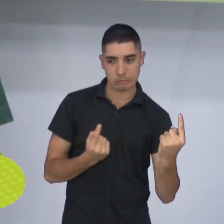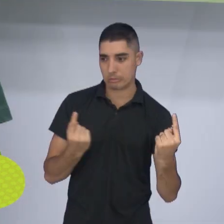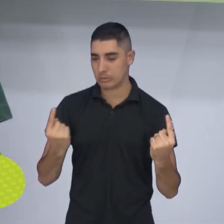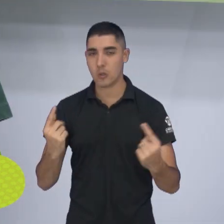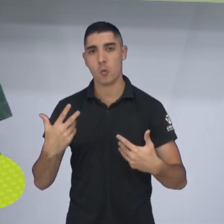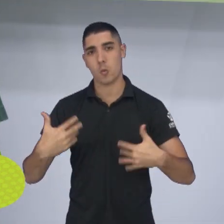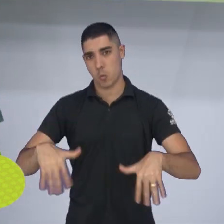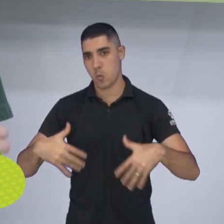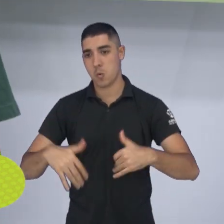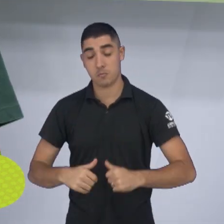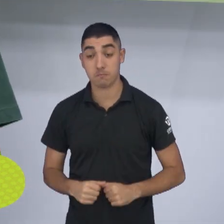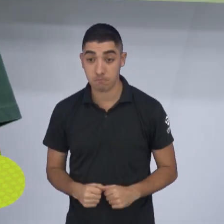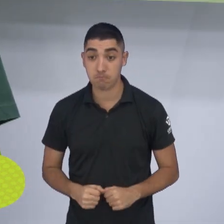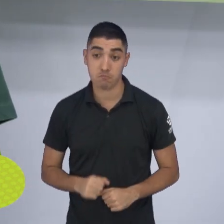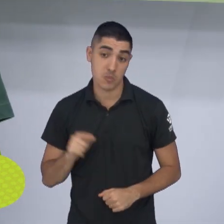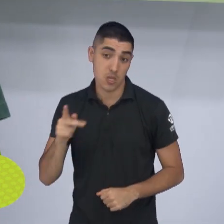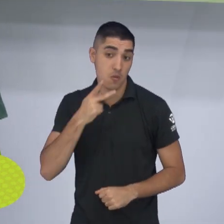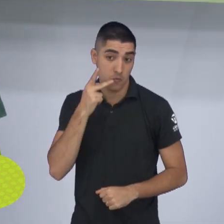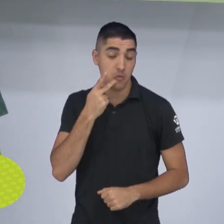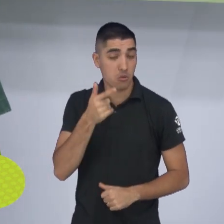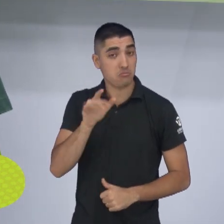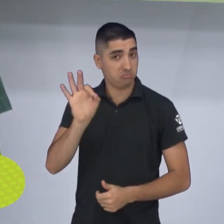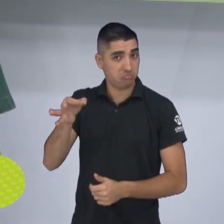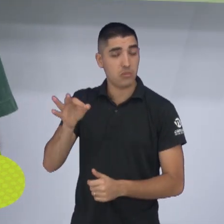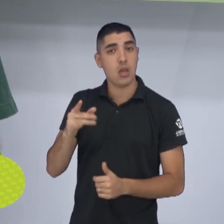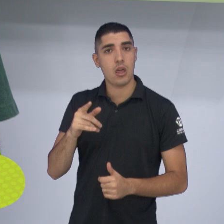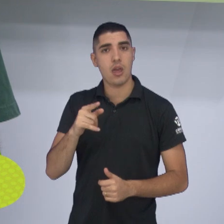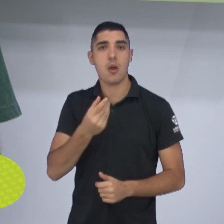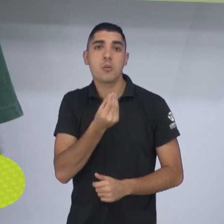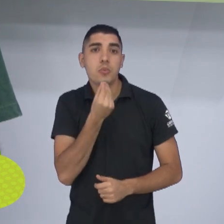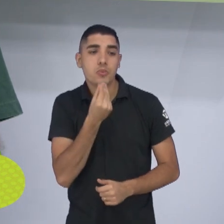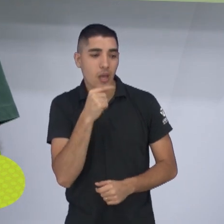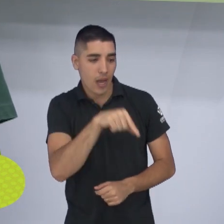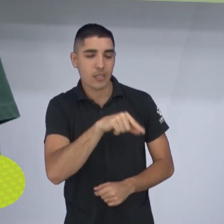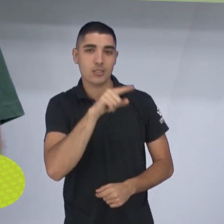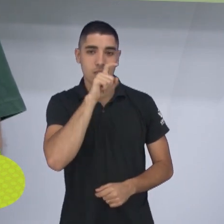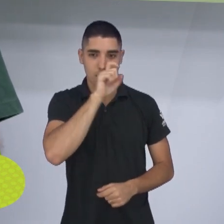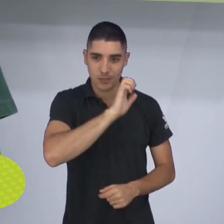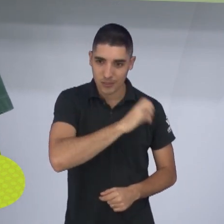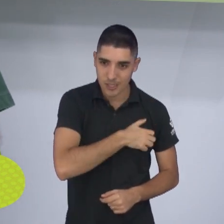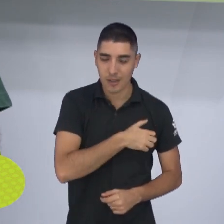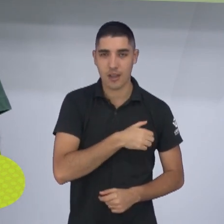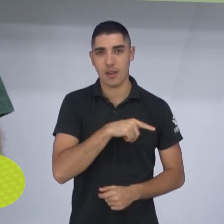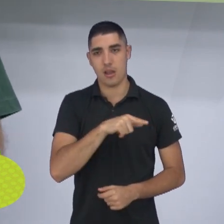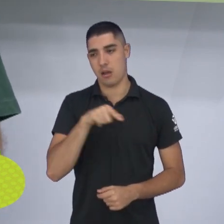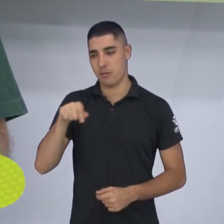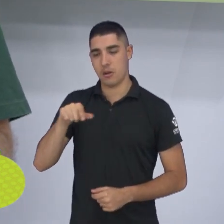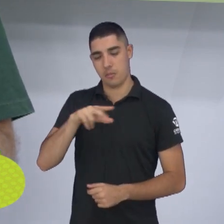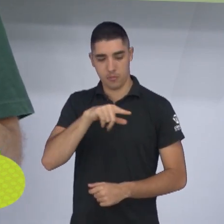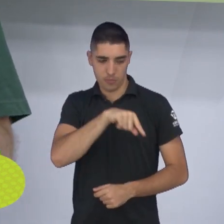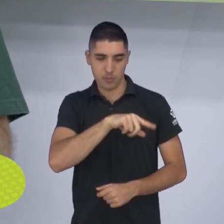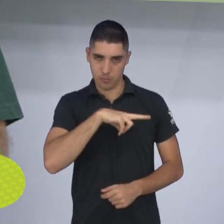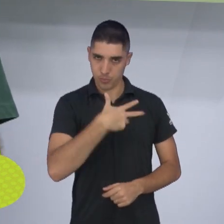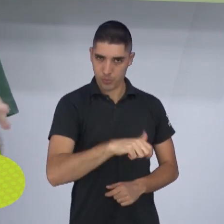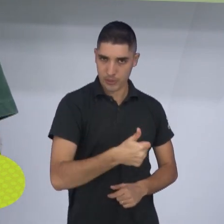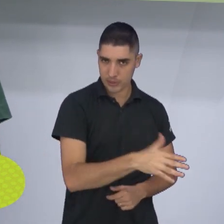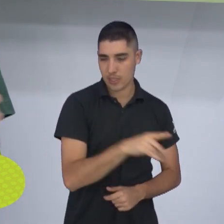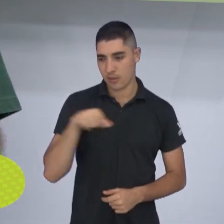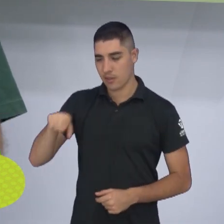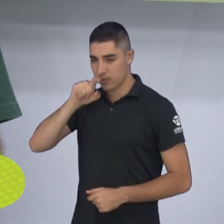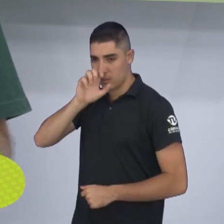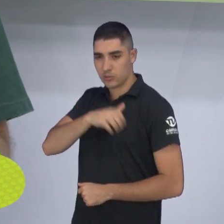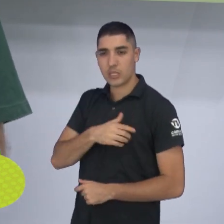Pois é, como você falou, né, chance para os dois lados, o São José já classificado, querendo